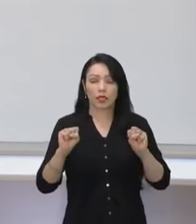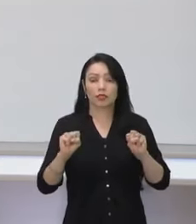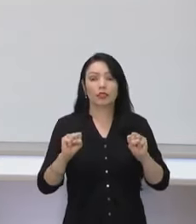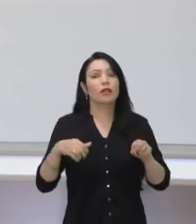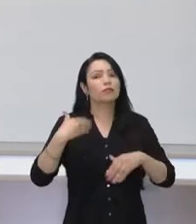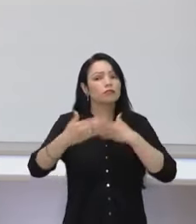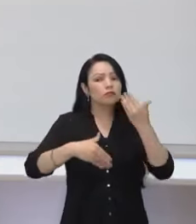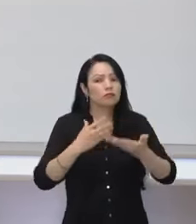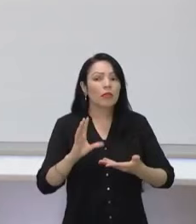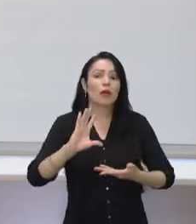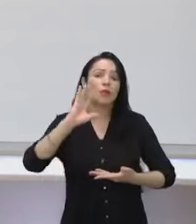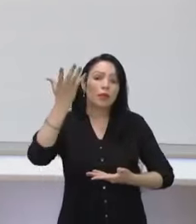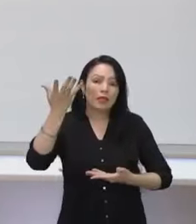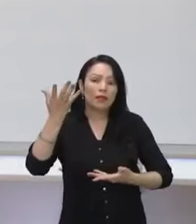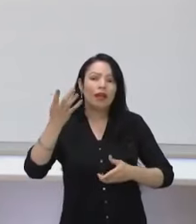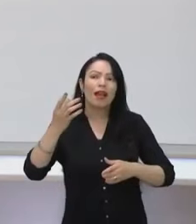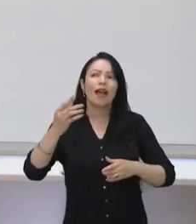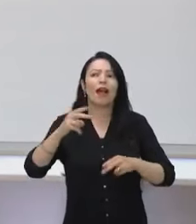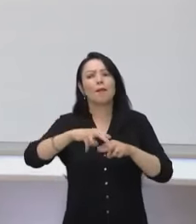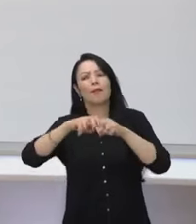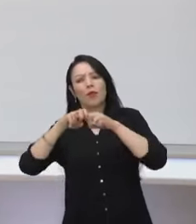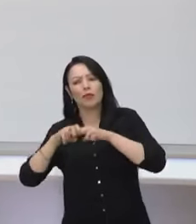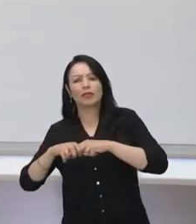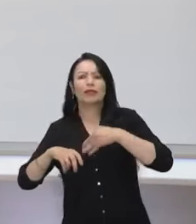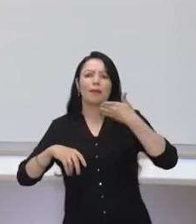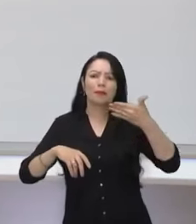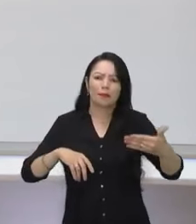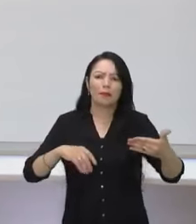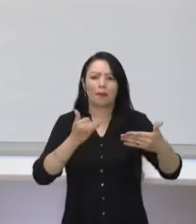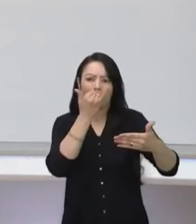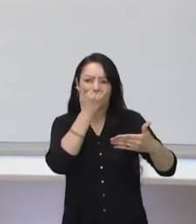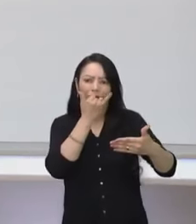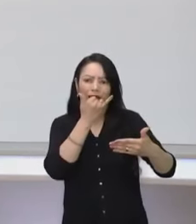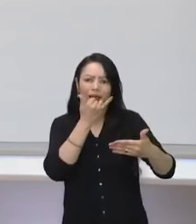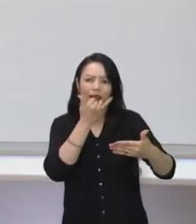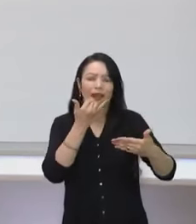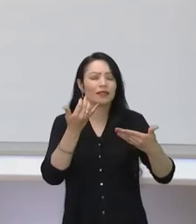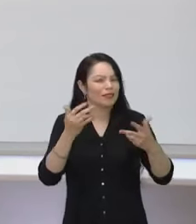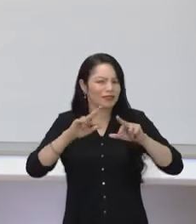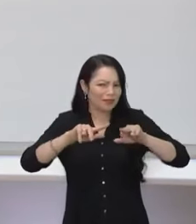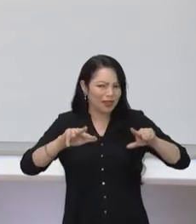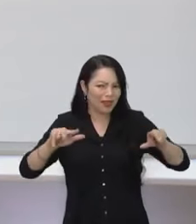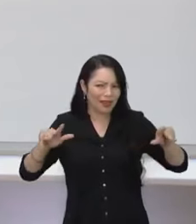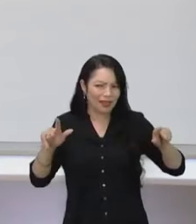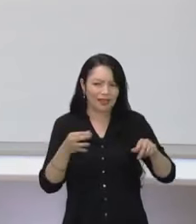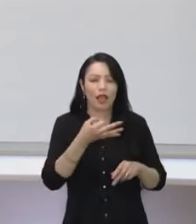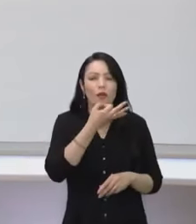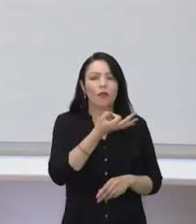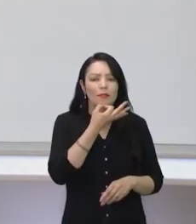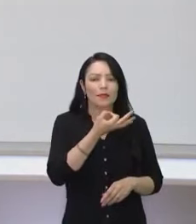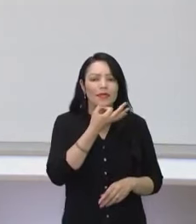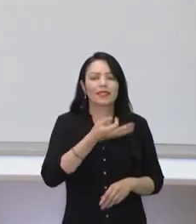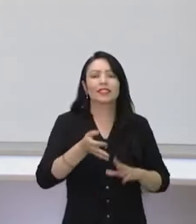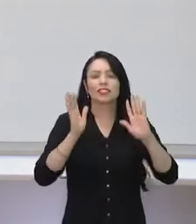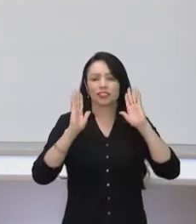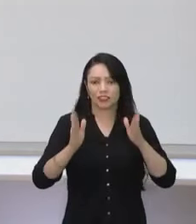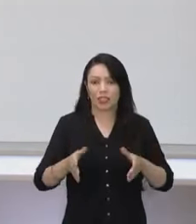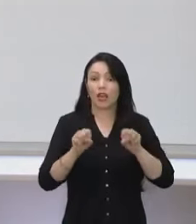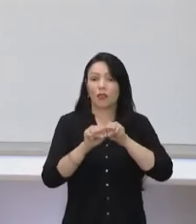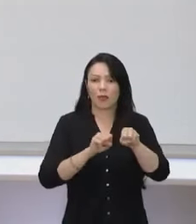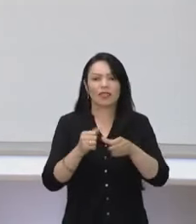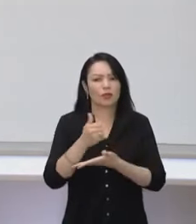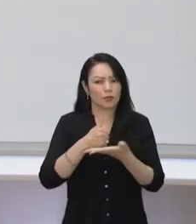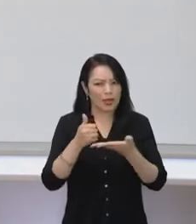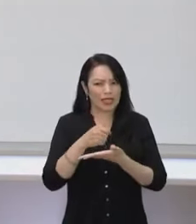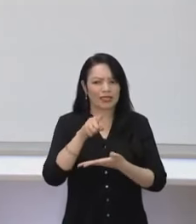causa e consequência, né? Então, existem várias formas de argumento, vários tipos de argumentos que o estudante já estudou na formação geral